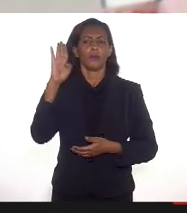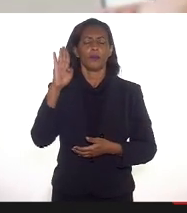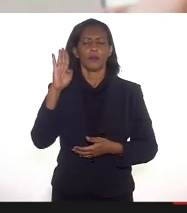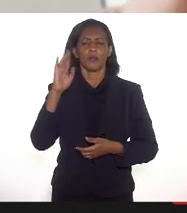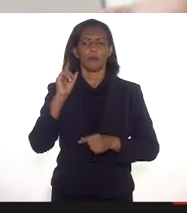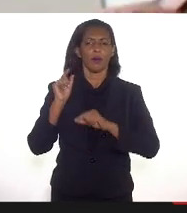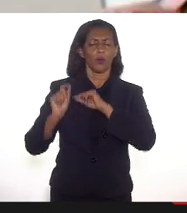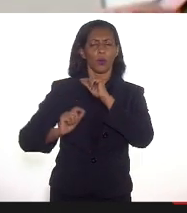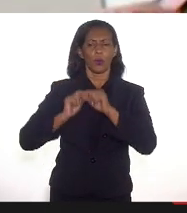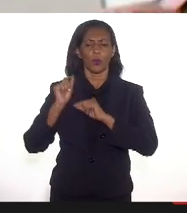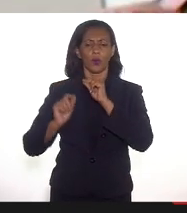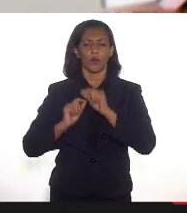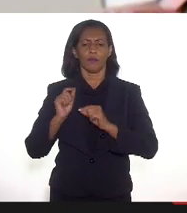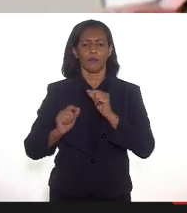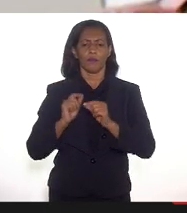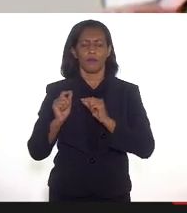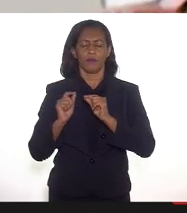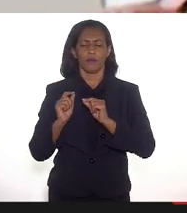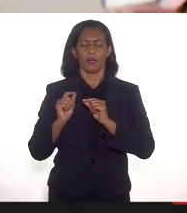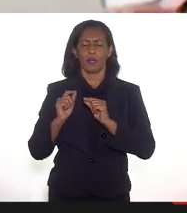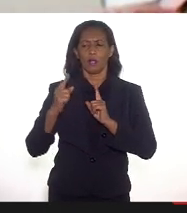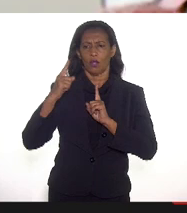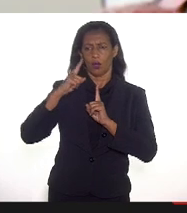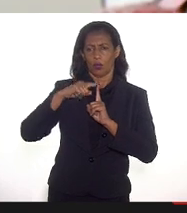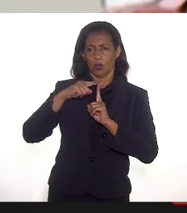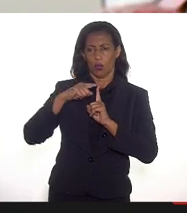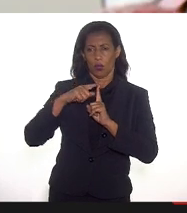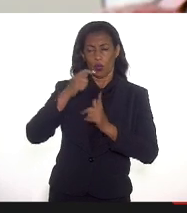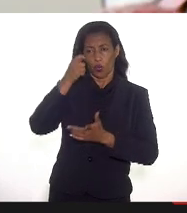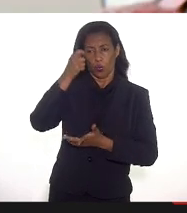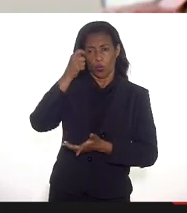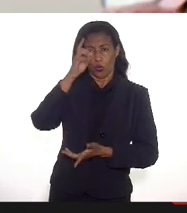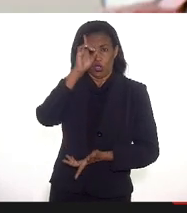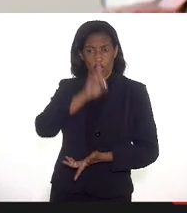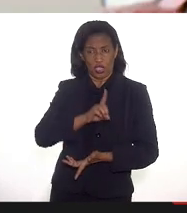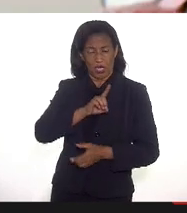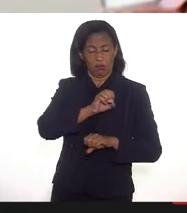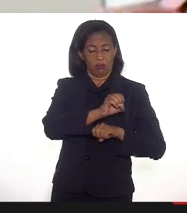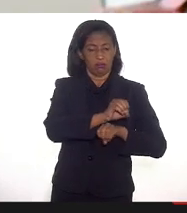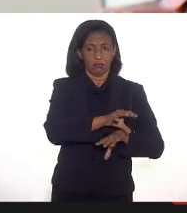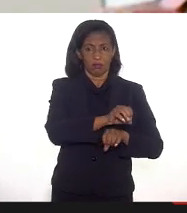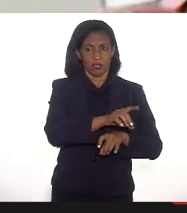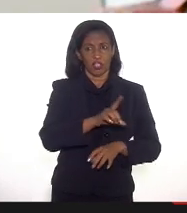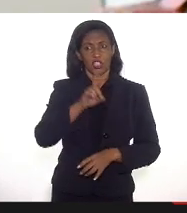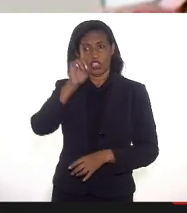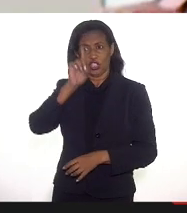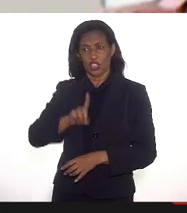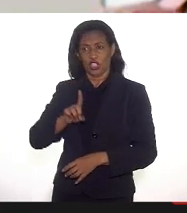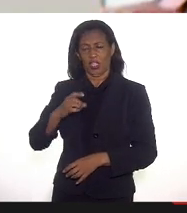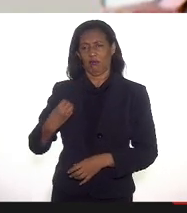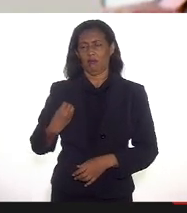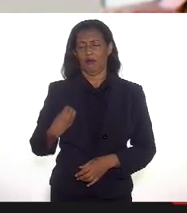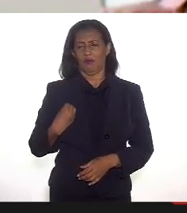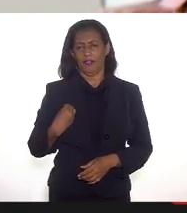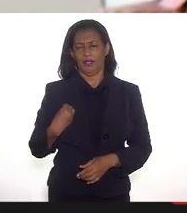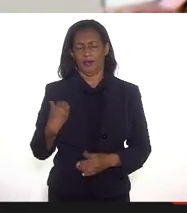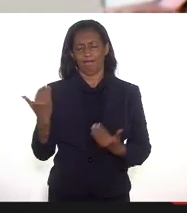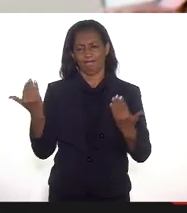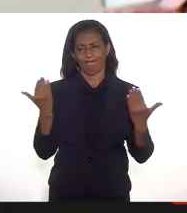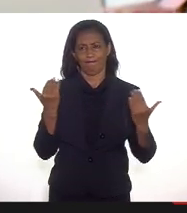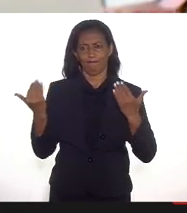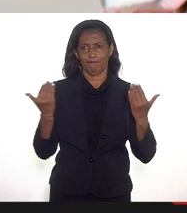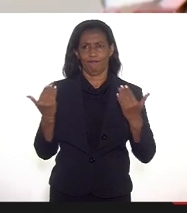da compatibilização entre a garantia do direito à educação e a garantia do direito à vida. Então,